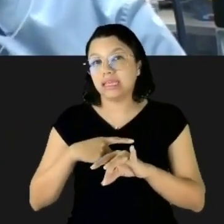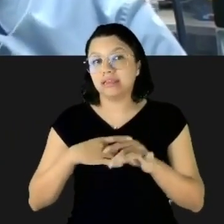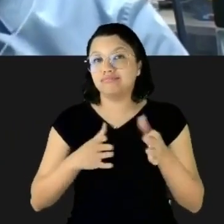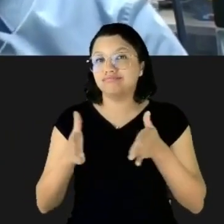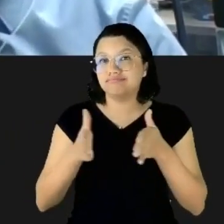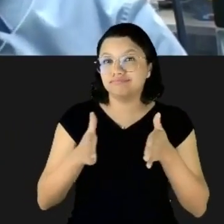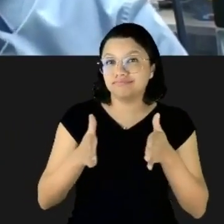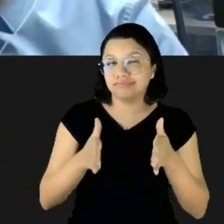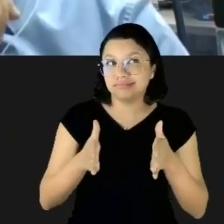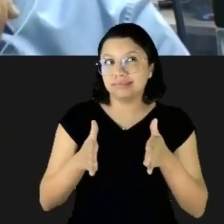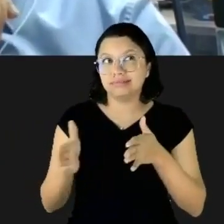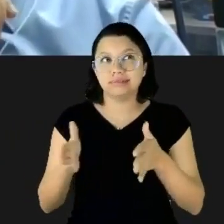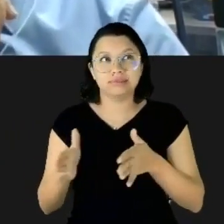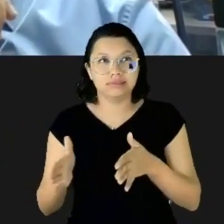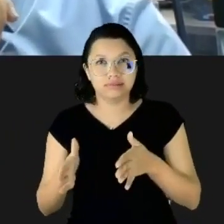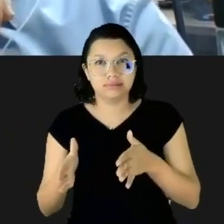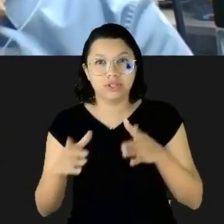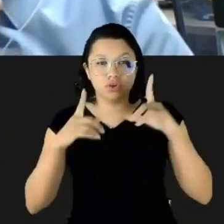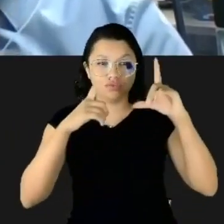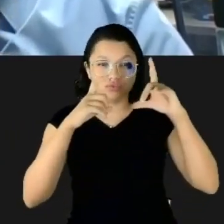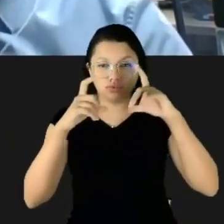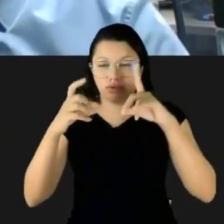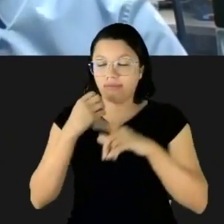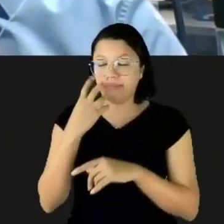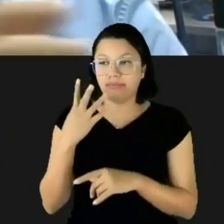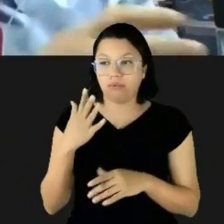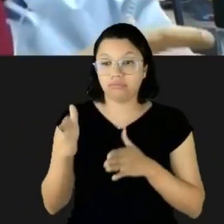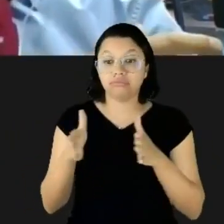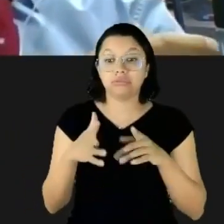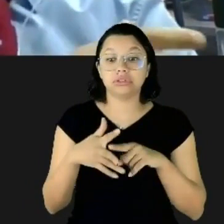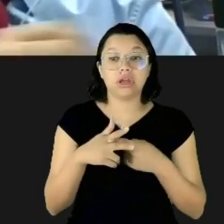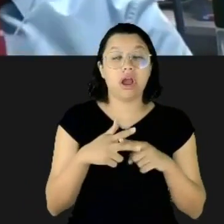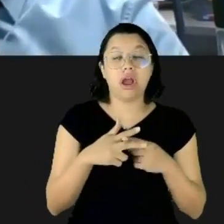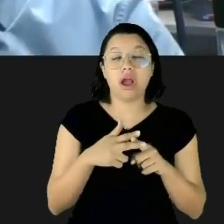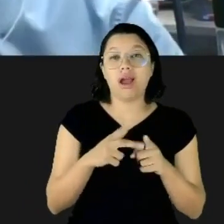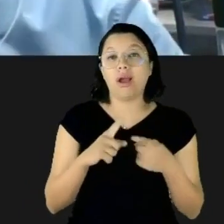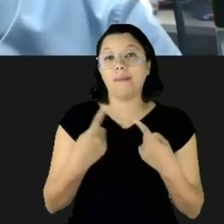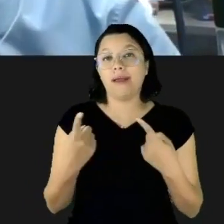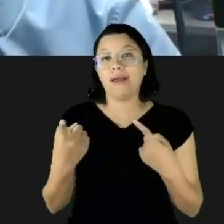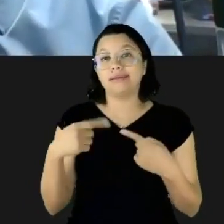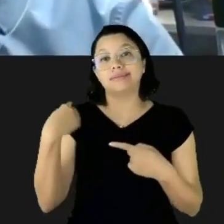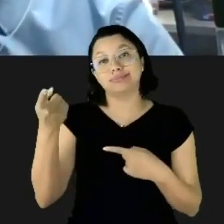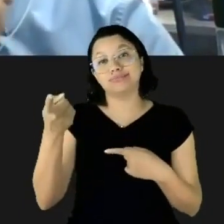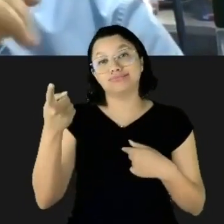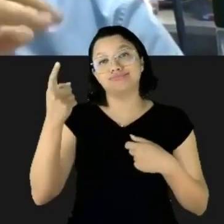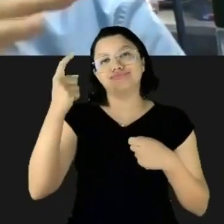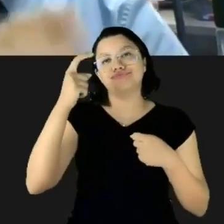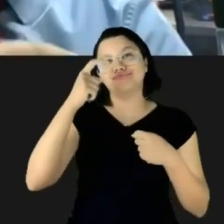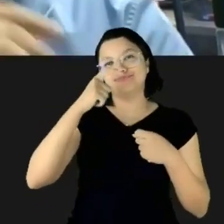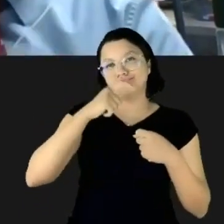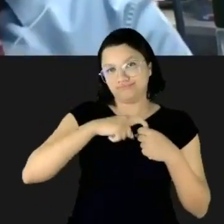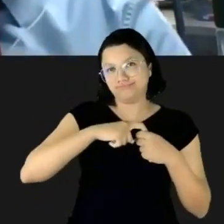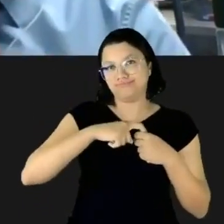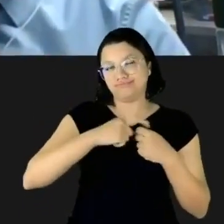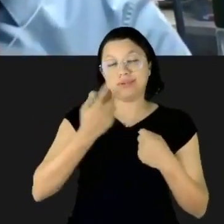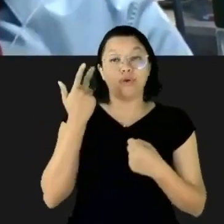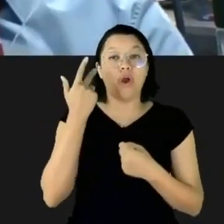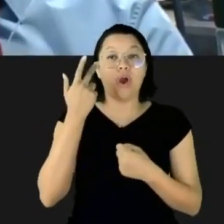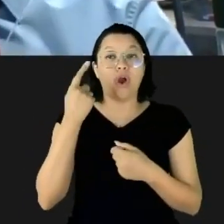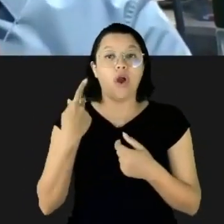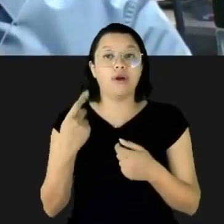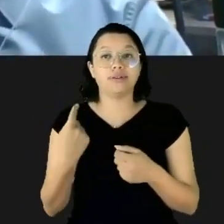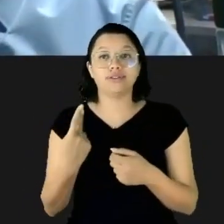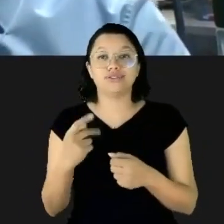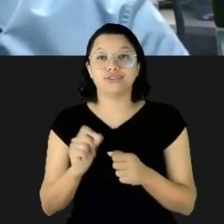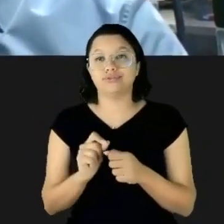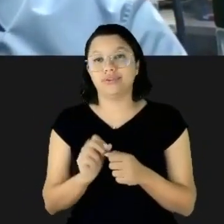boas fotografias durante a correição e depois voltar àquele estágio natural do que a gente sempre faz, do que a gente agir numa